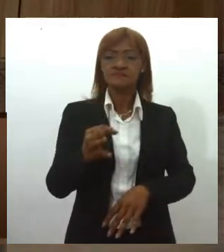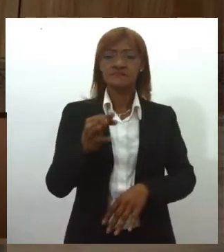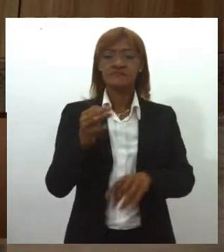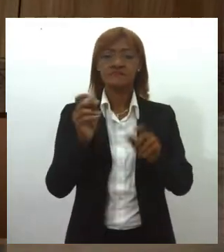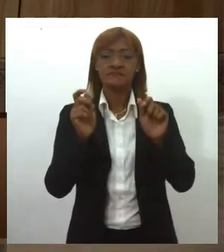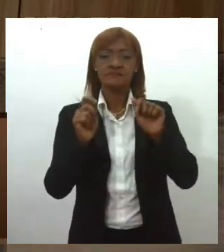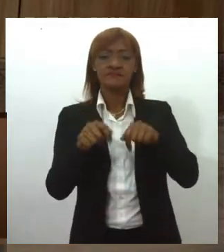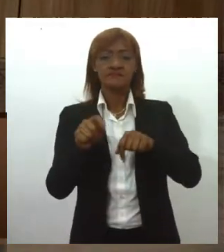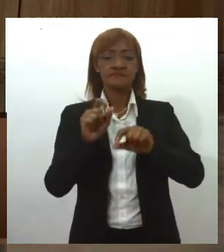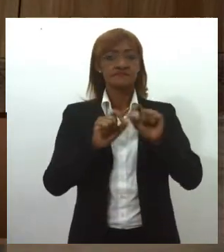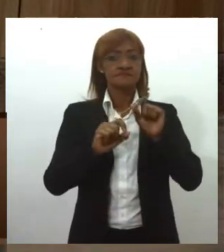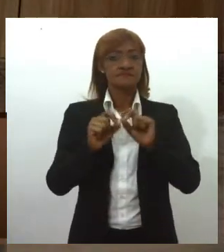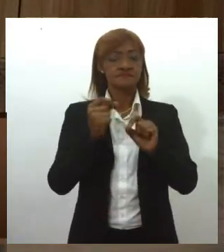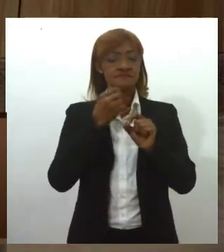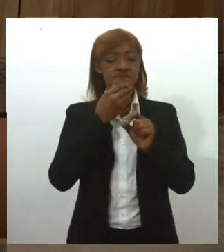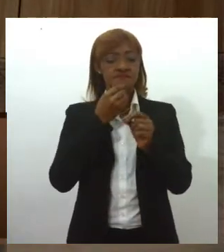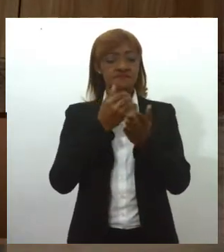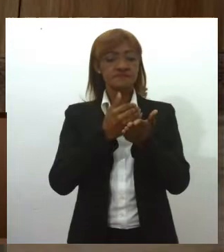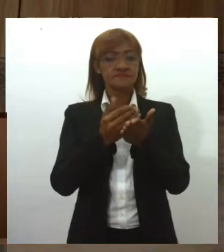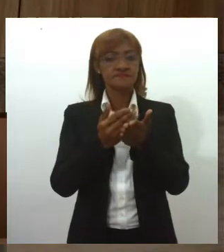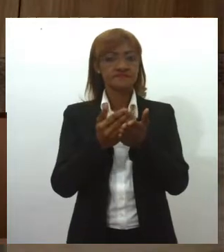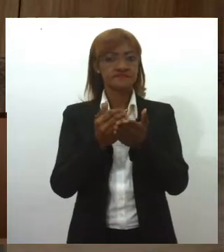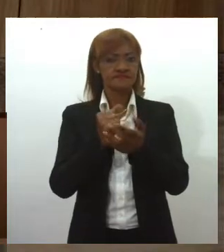homem, ele possa iniciar essa prevenção?